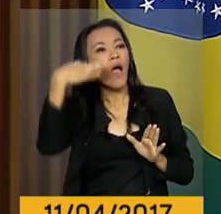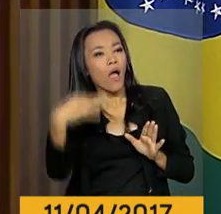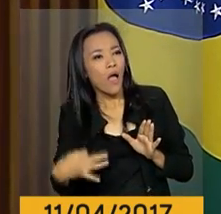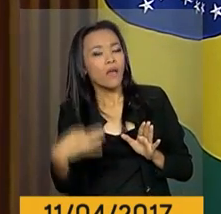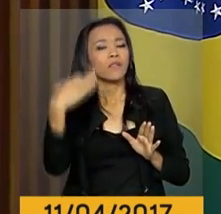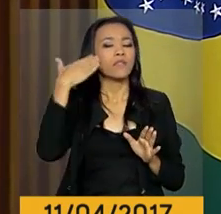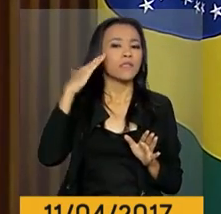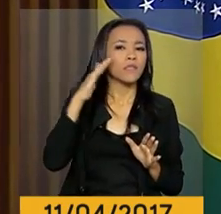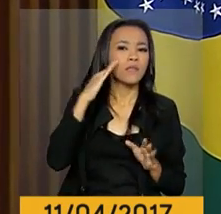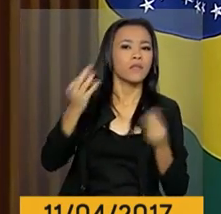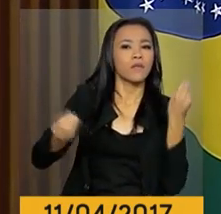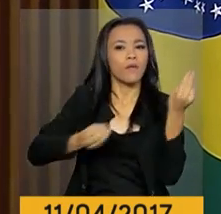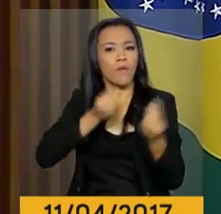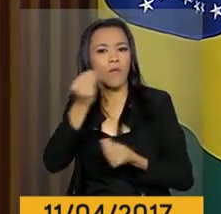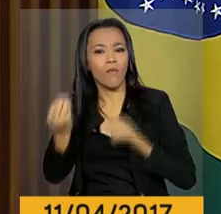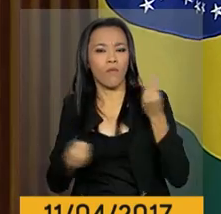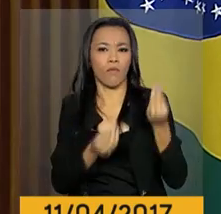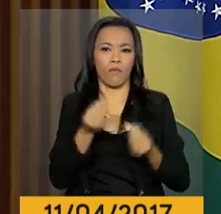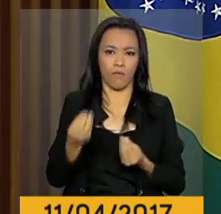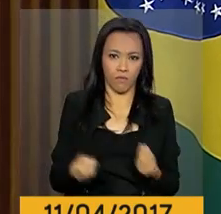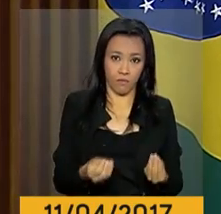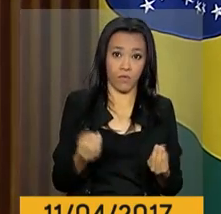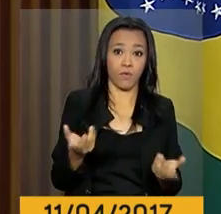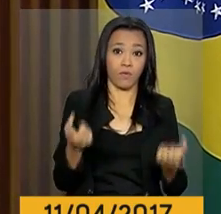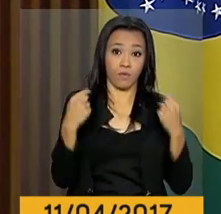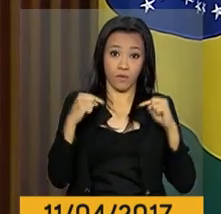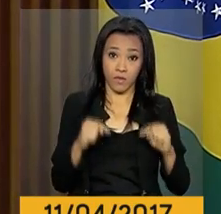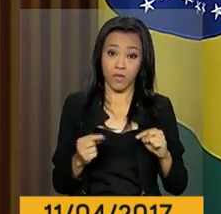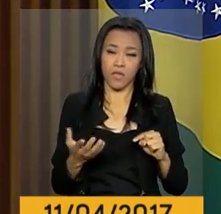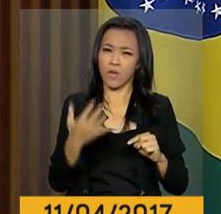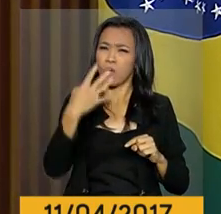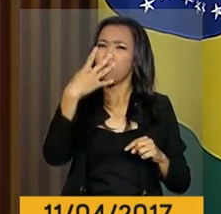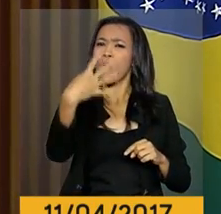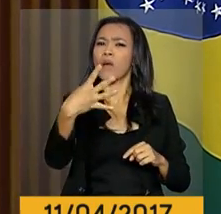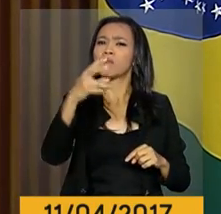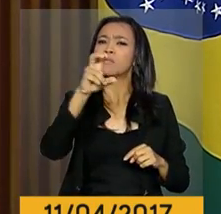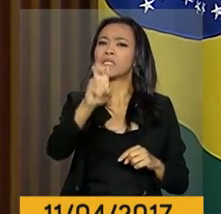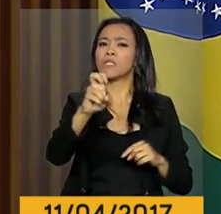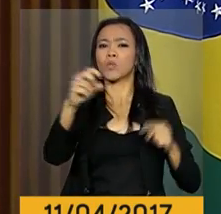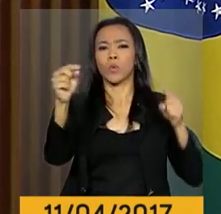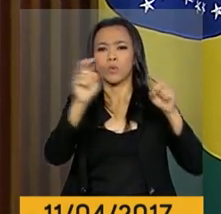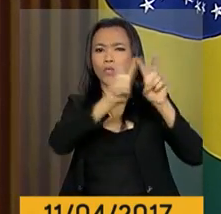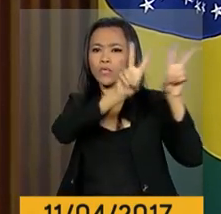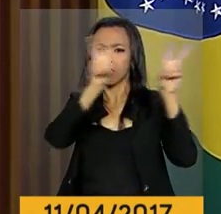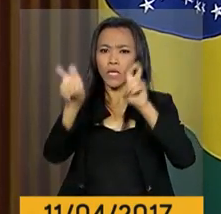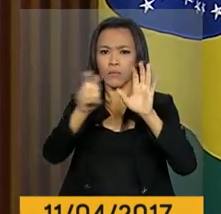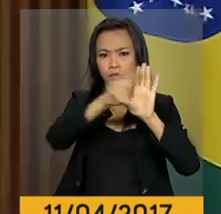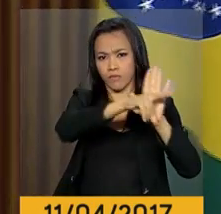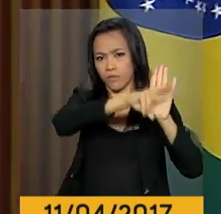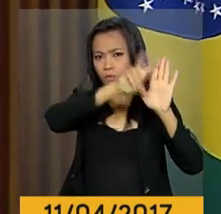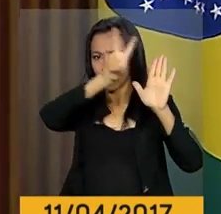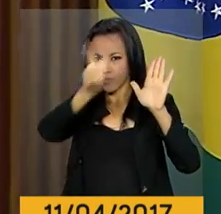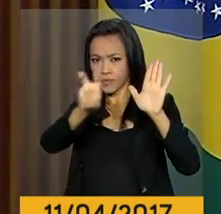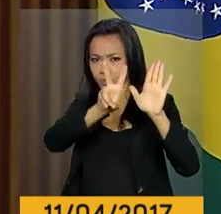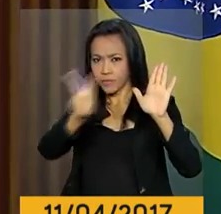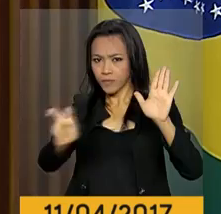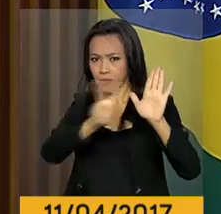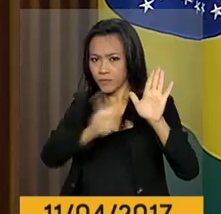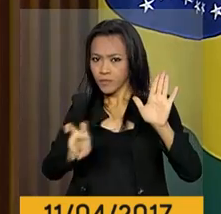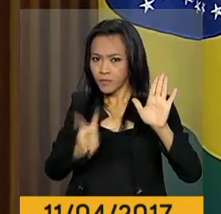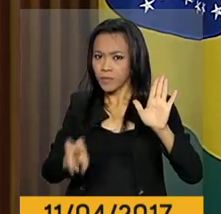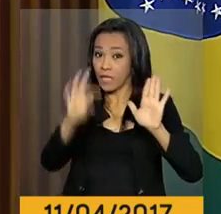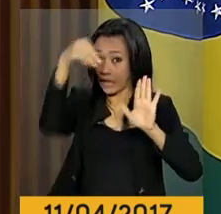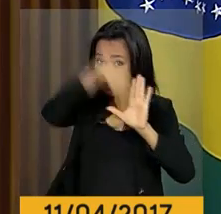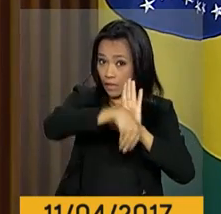mais aqueles quatro cinco pontos essenciais que foram levantados estão sendo negociados pelo relator com as bancadas com a